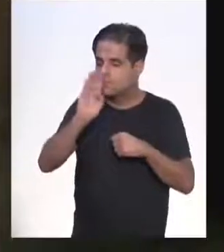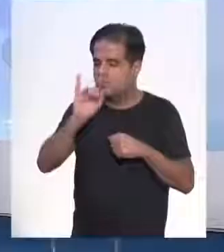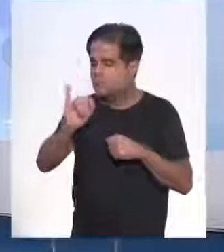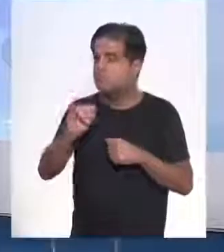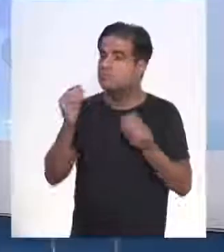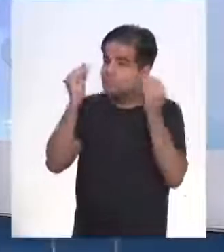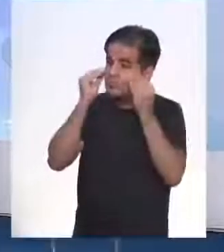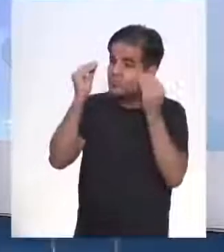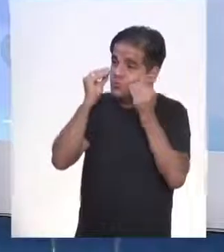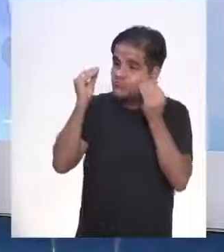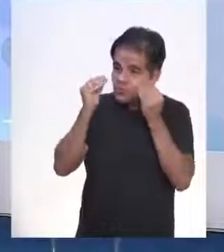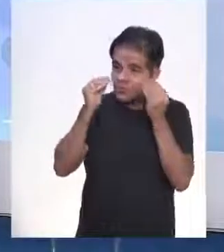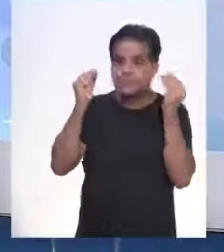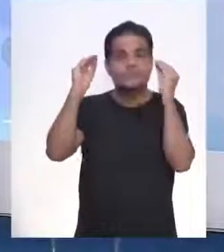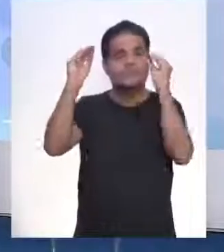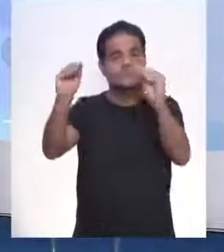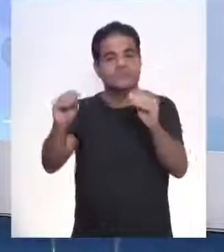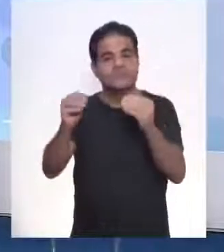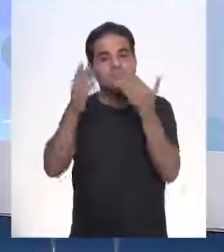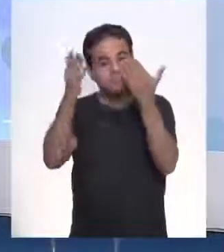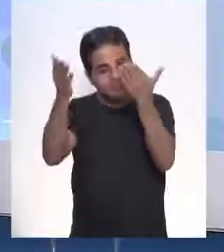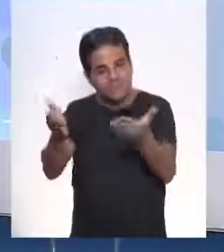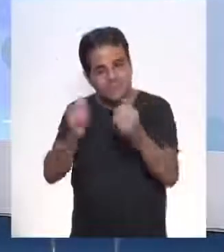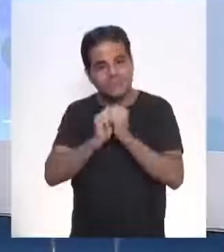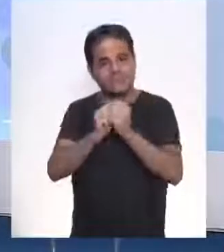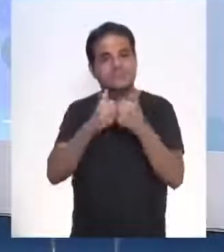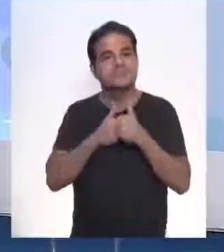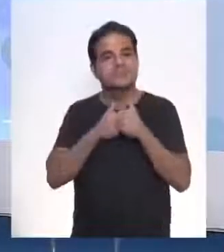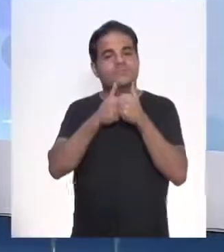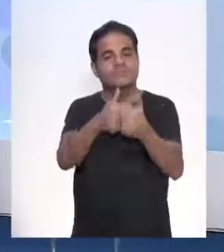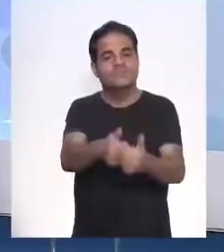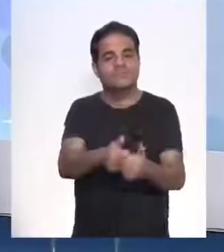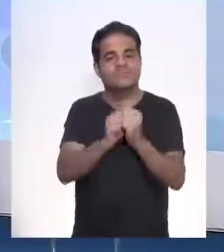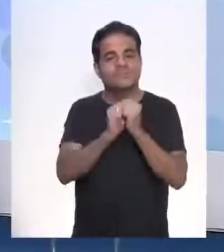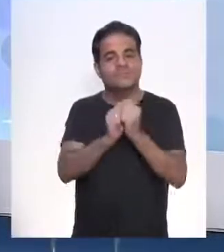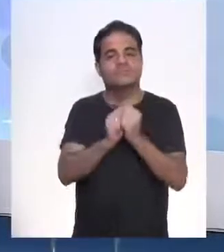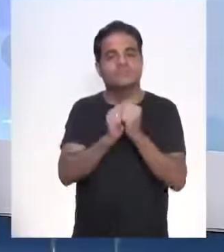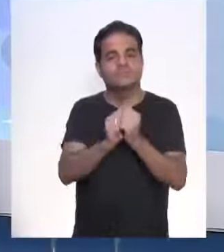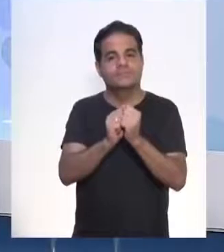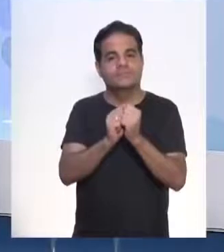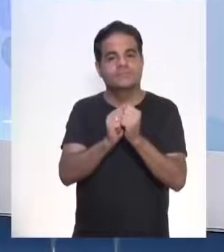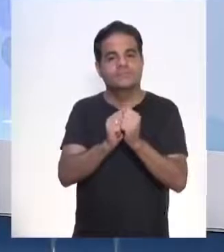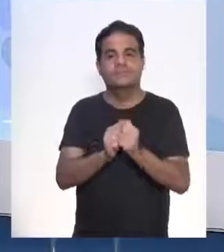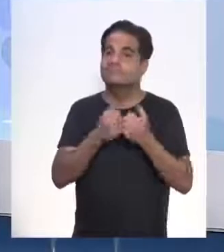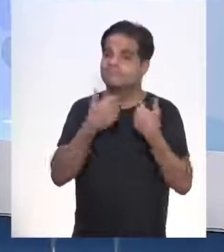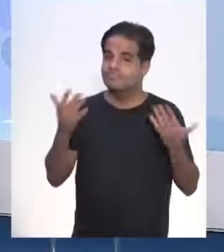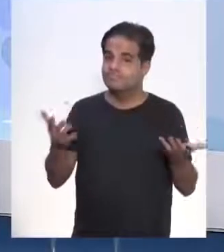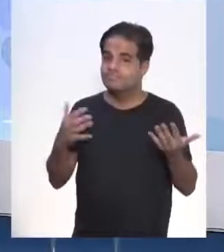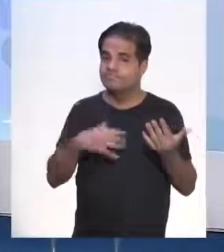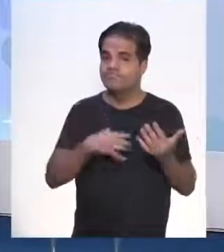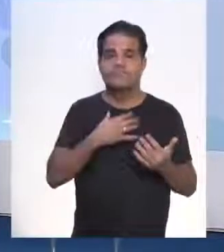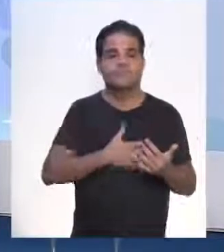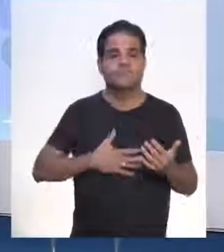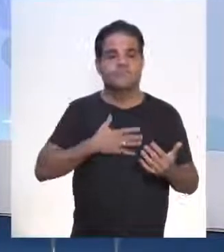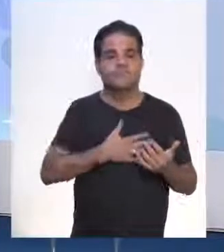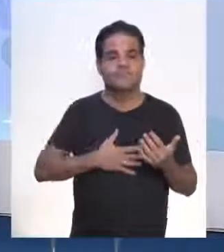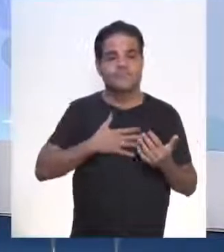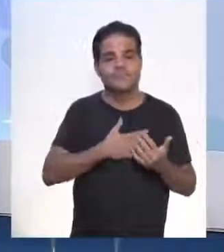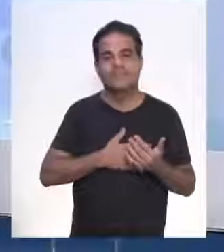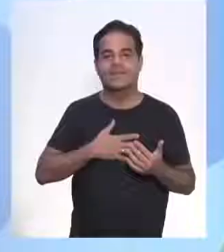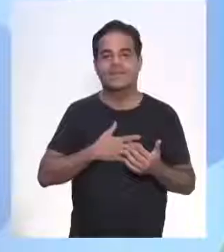um beijo, te agradecer muitíssimo por estar conosco hoje. Ai, é sempre um prazer, Mafê.